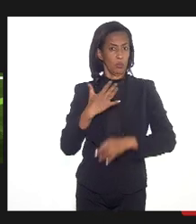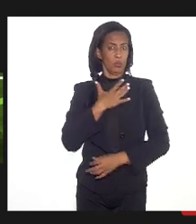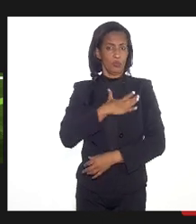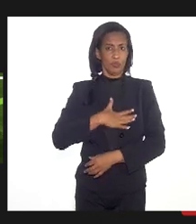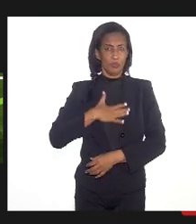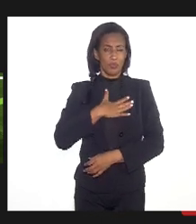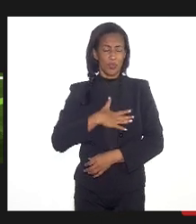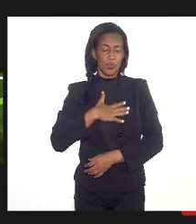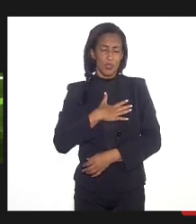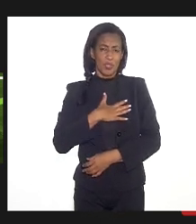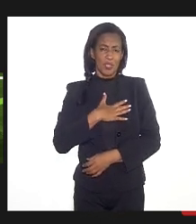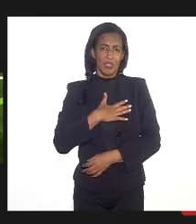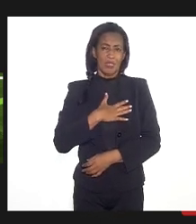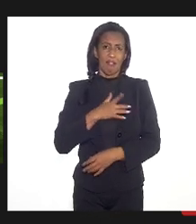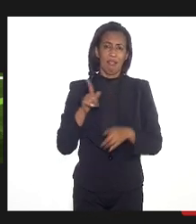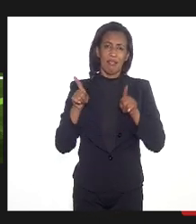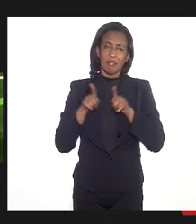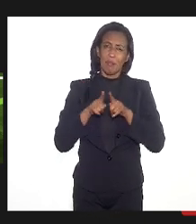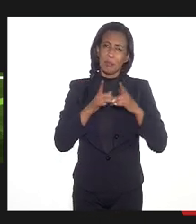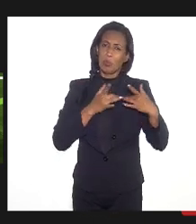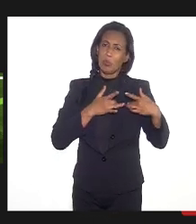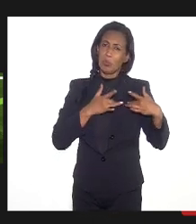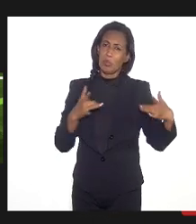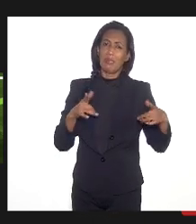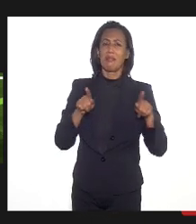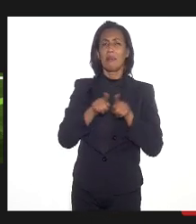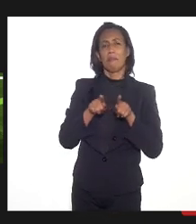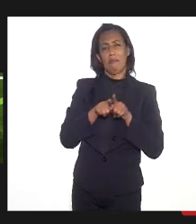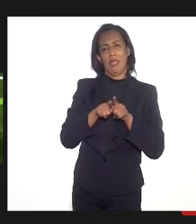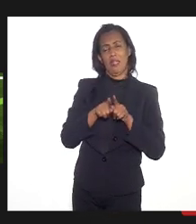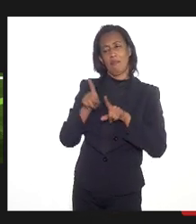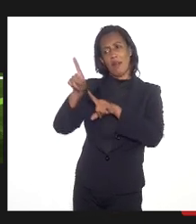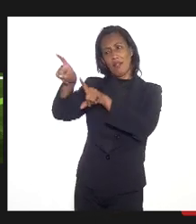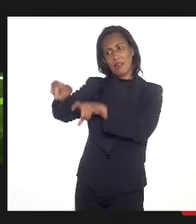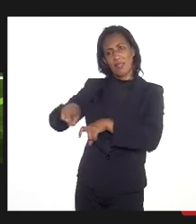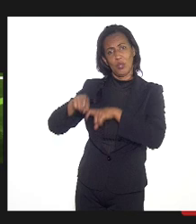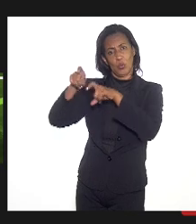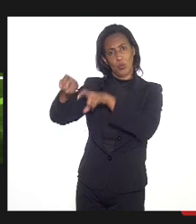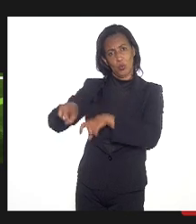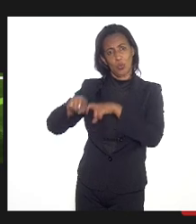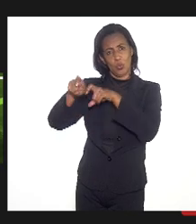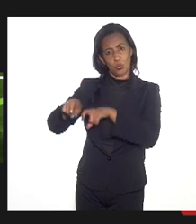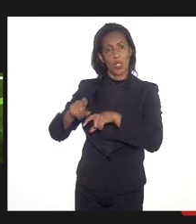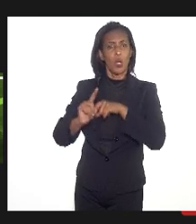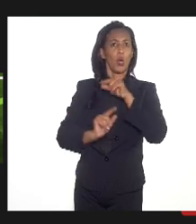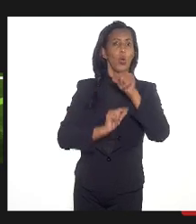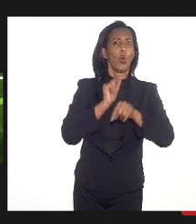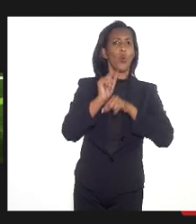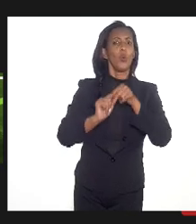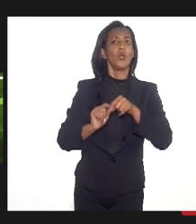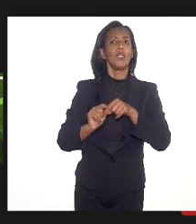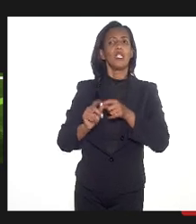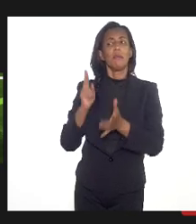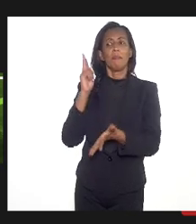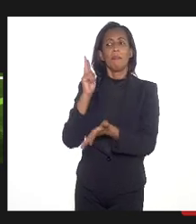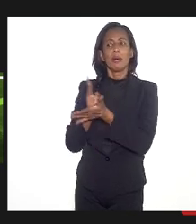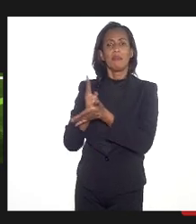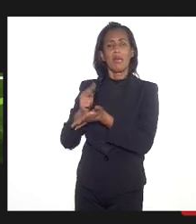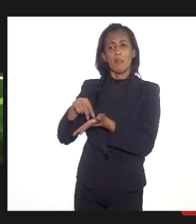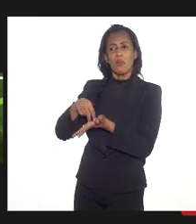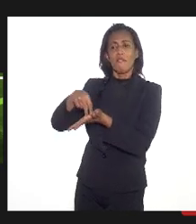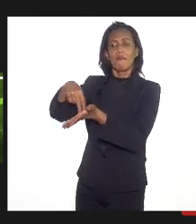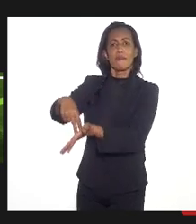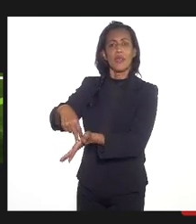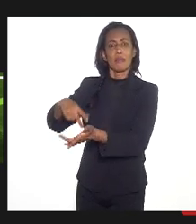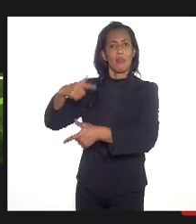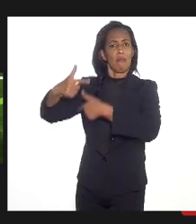de um olhar para a agricultura, porque o que mantém o homem no campo é a agricultura. É